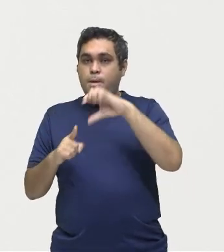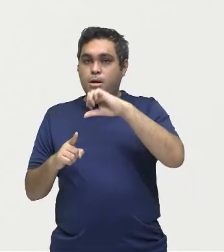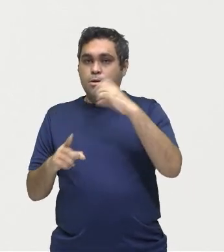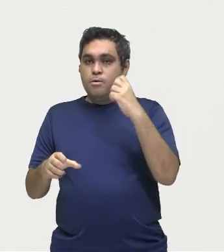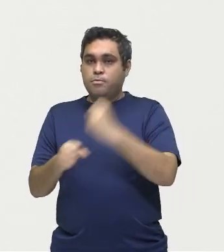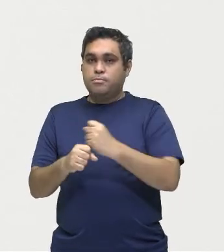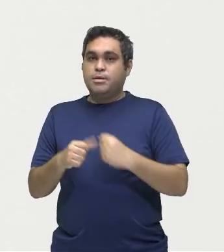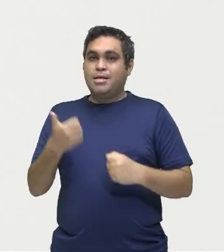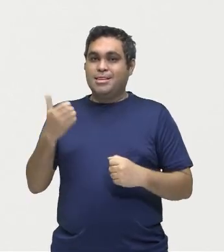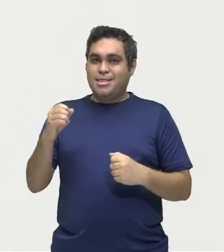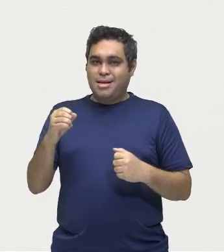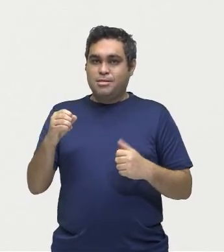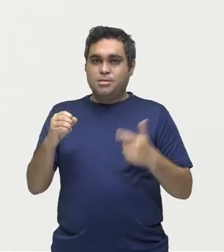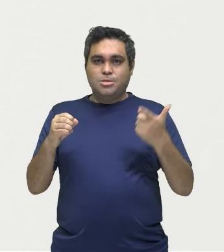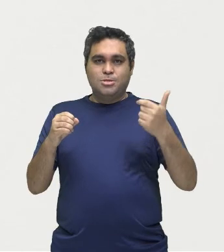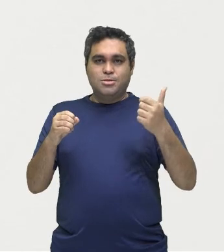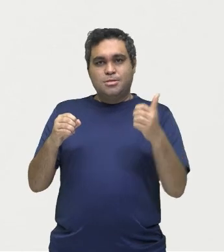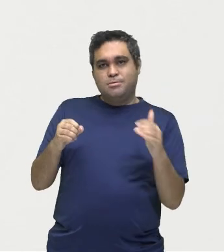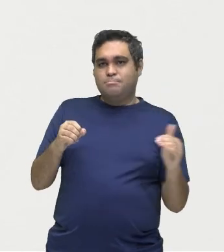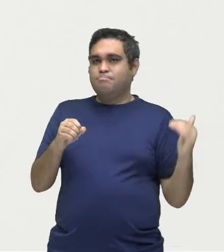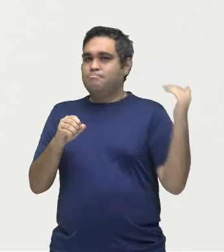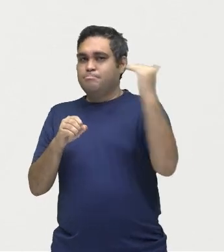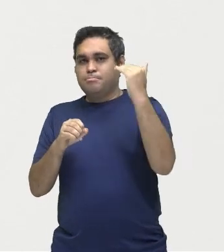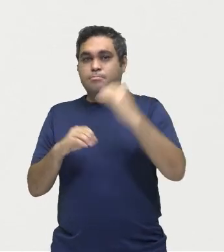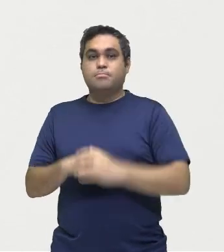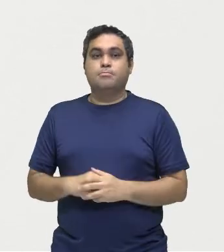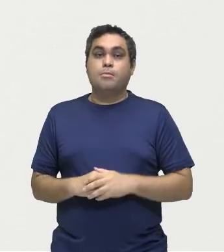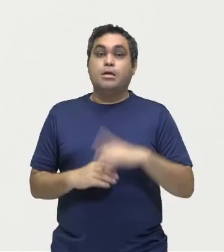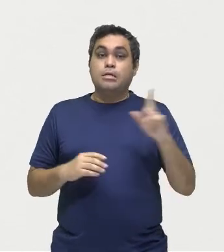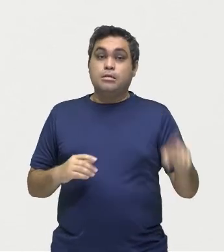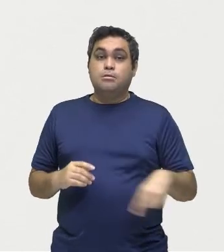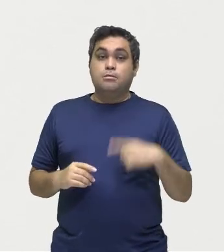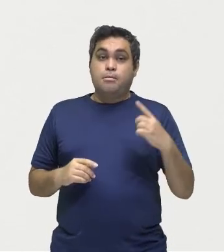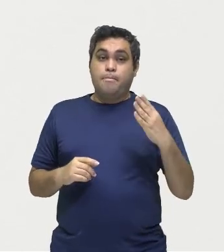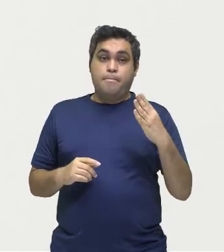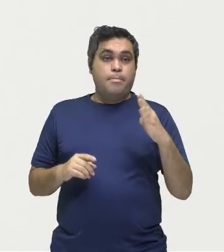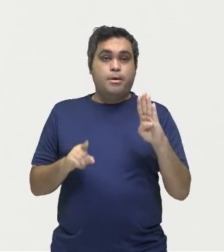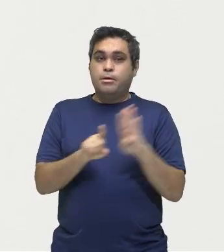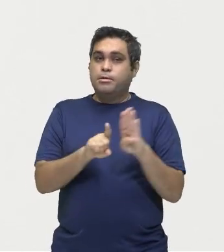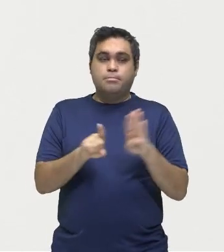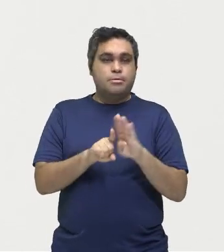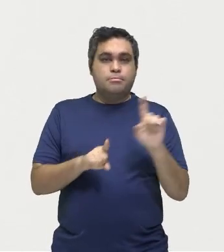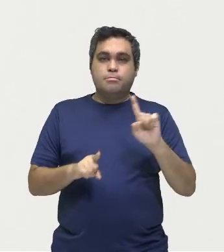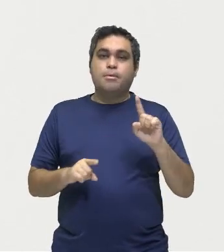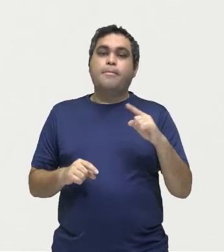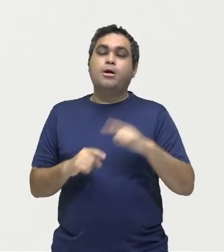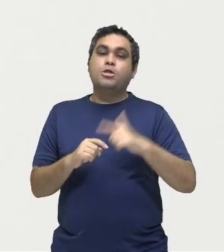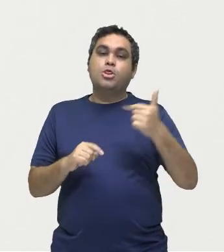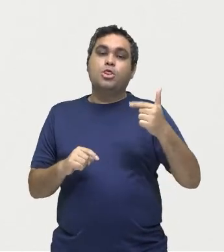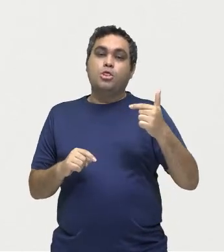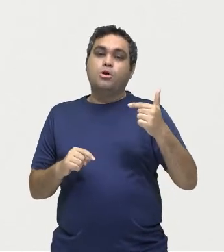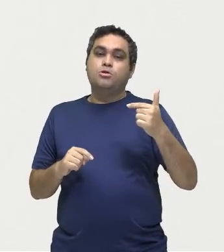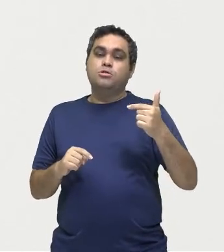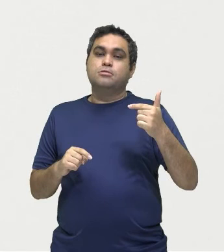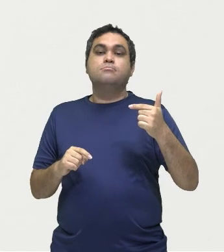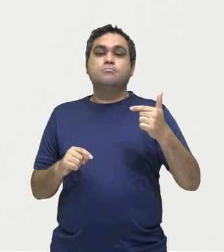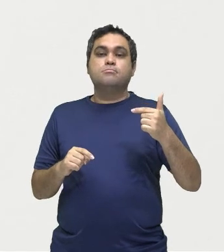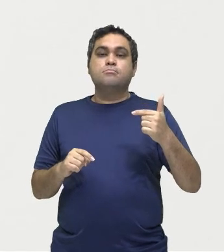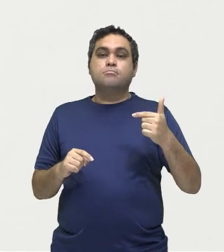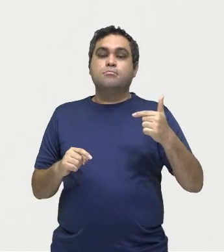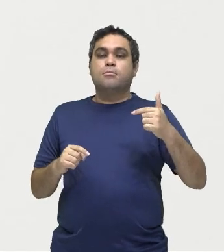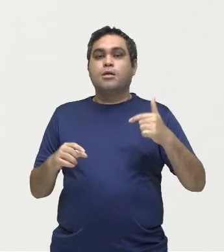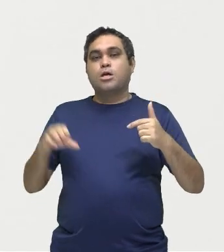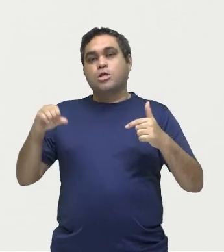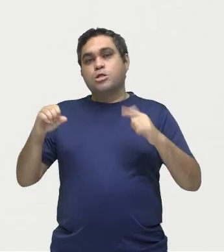9 é igual a 10. A B também não forma um triângulo, pois 12 é maior que 9